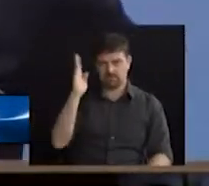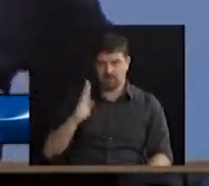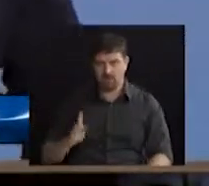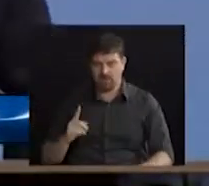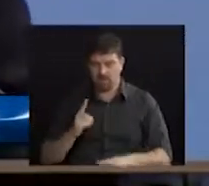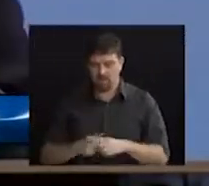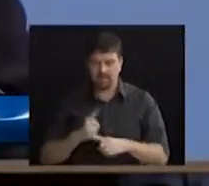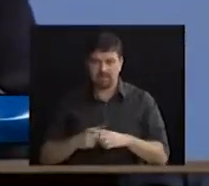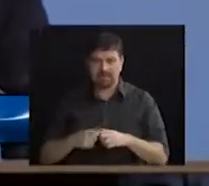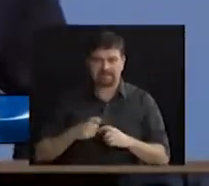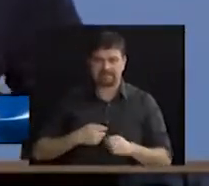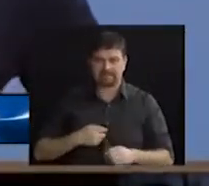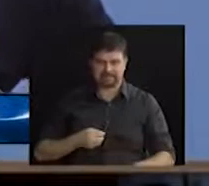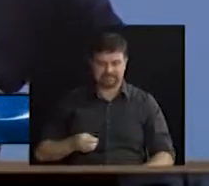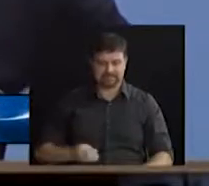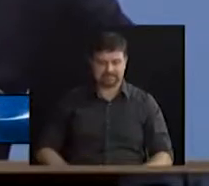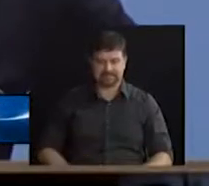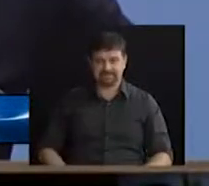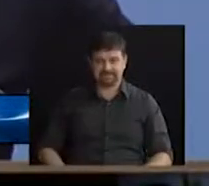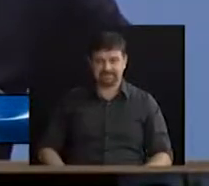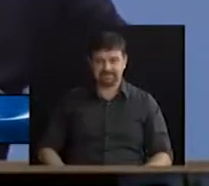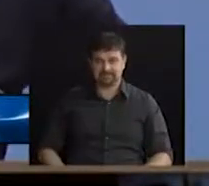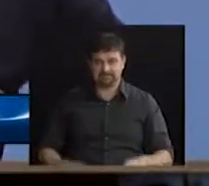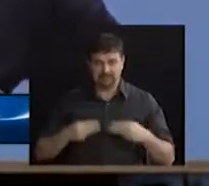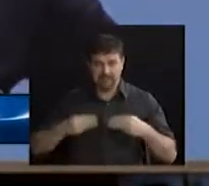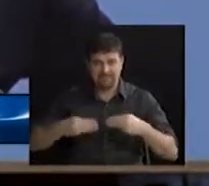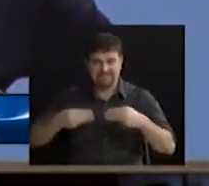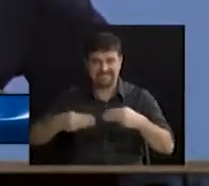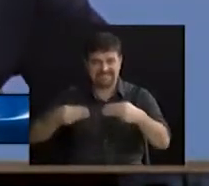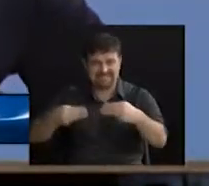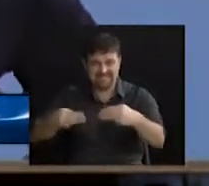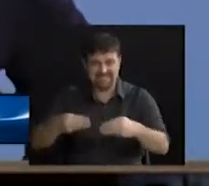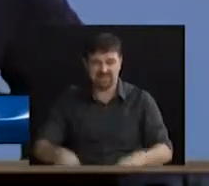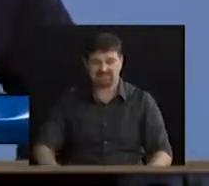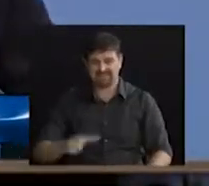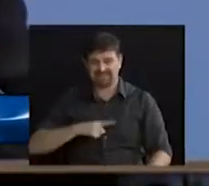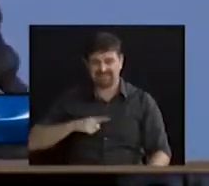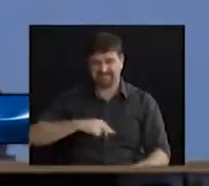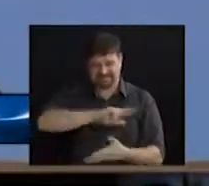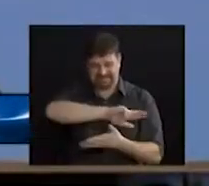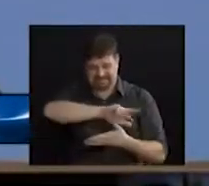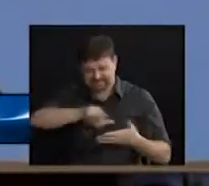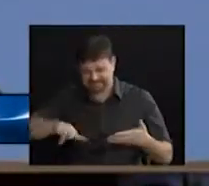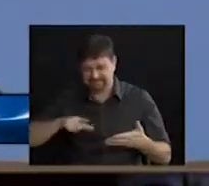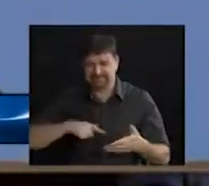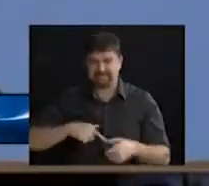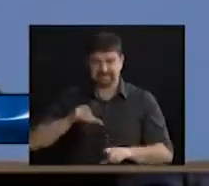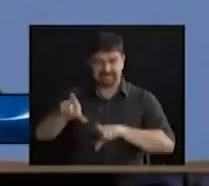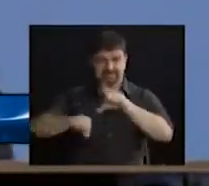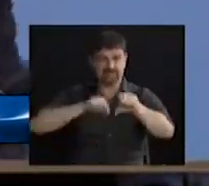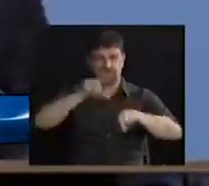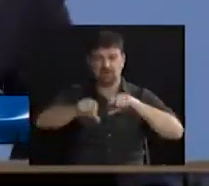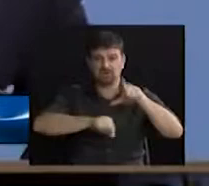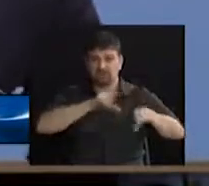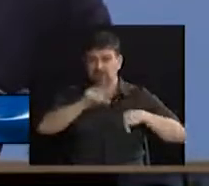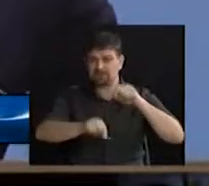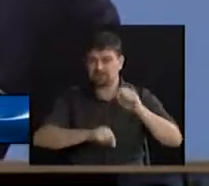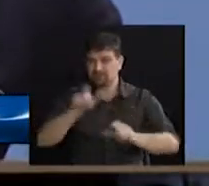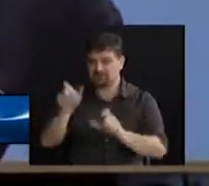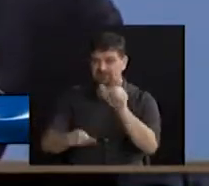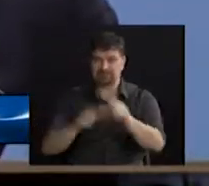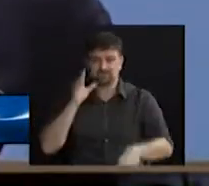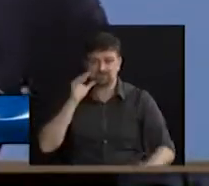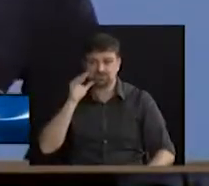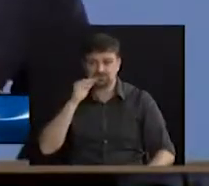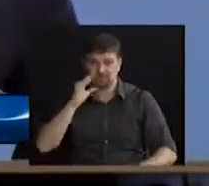confiança. Campinas tem 855 cargos de confiança de livre nomeação no governo municipal, sendo que